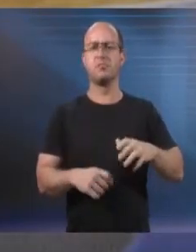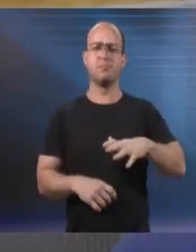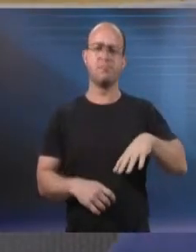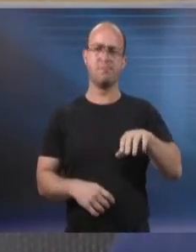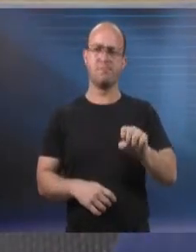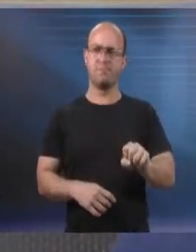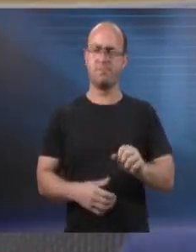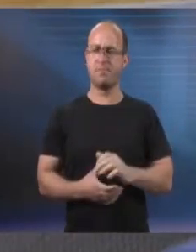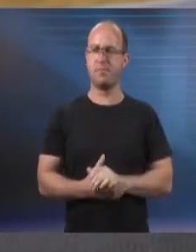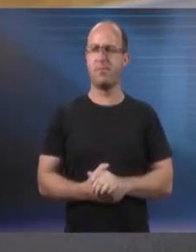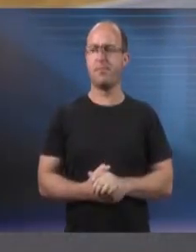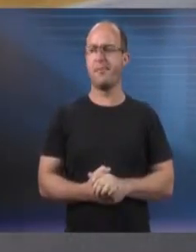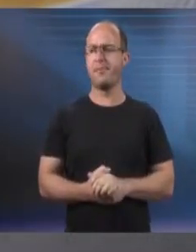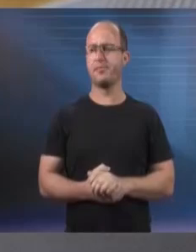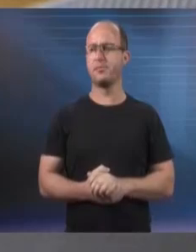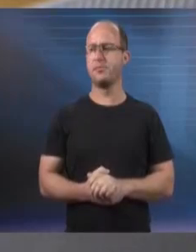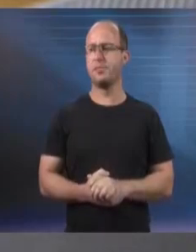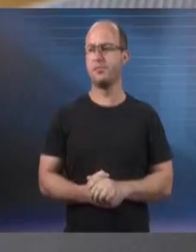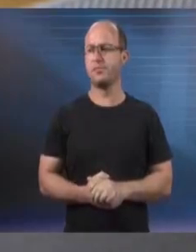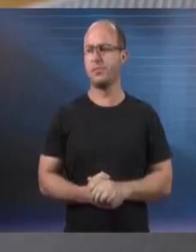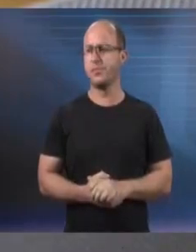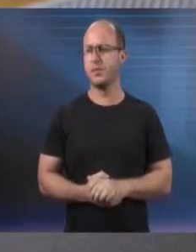Seridó.